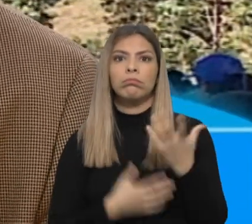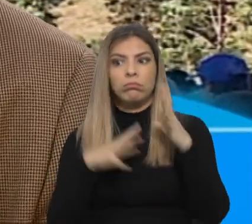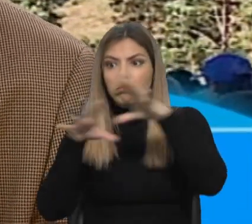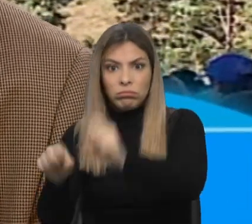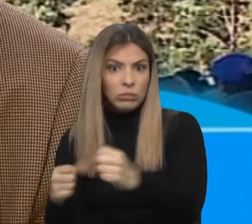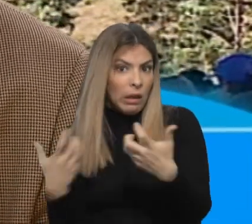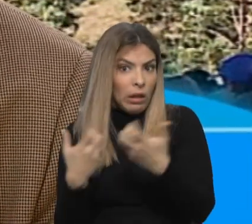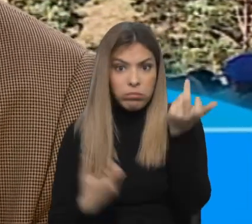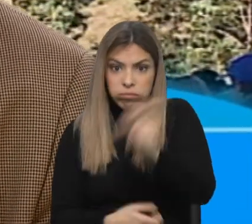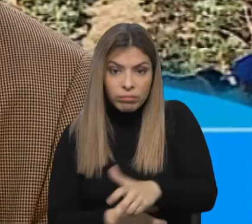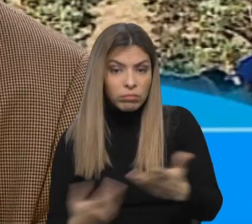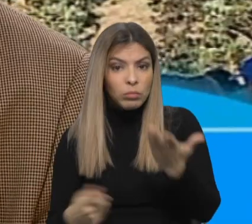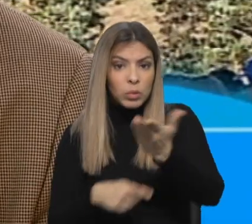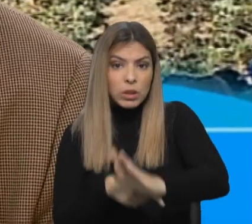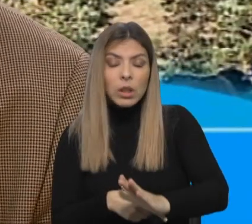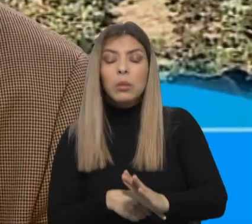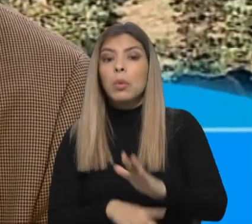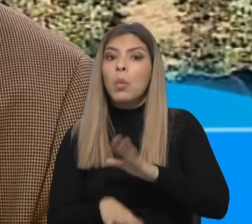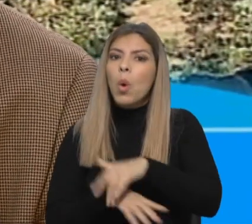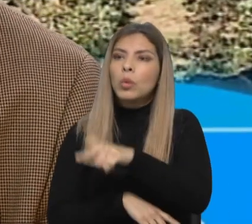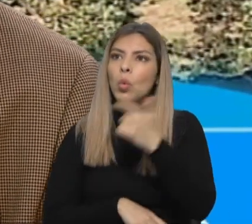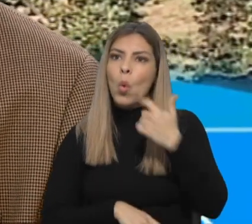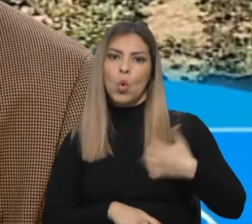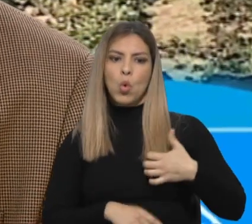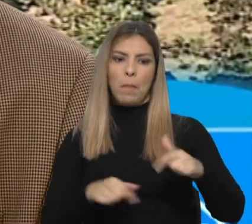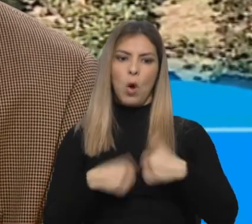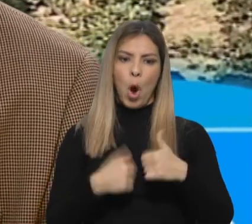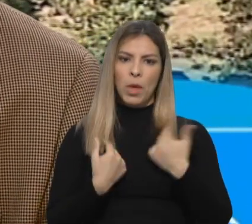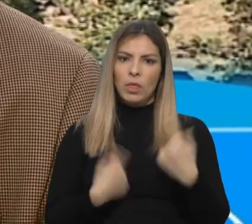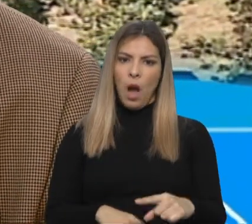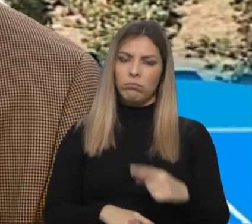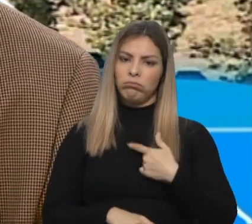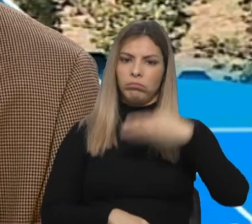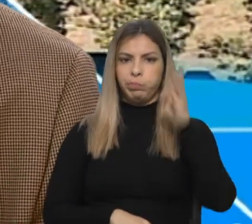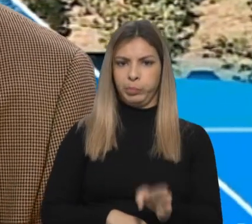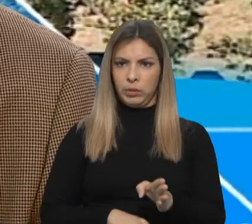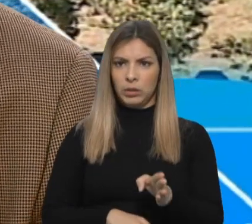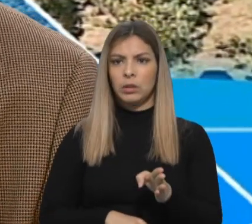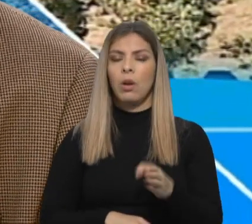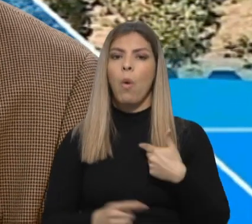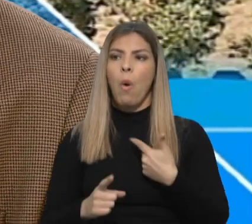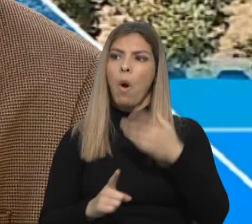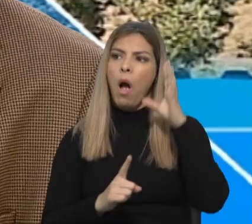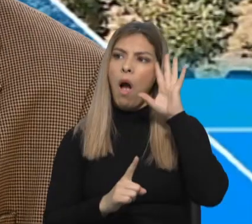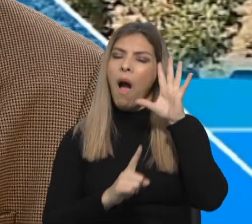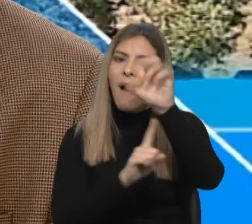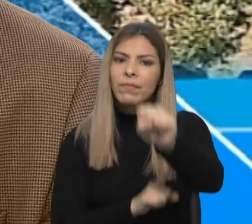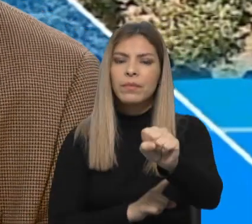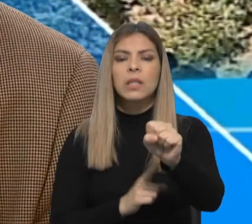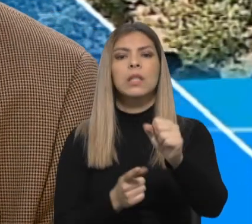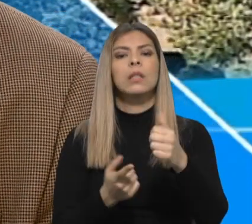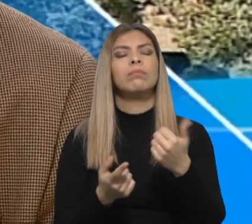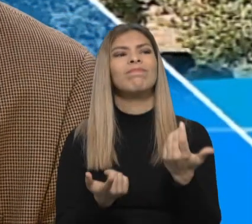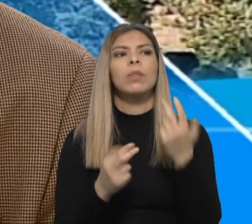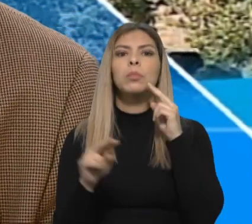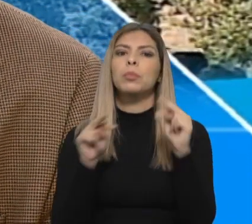que são explotadas precisamente por causa desses orgulhos e por causa dessas ambições individuais, e não tanto pela